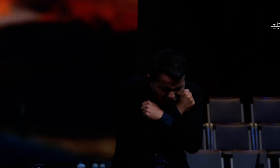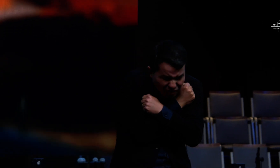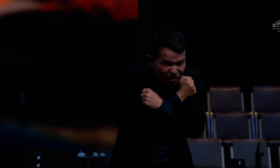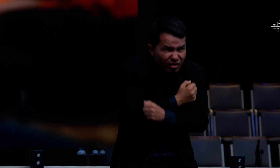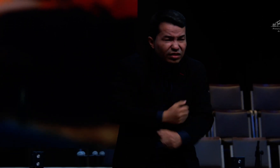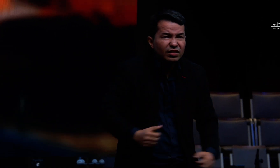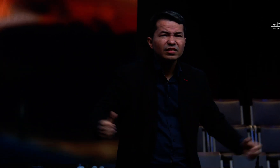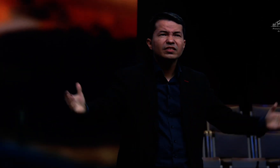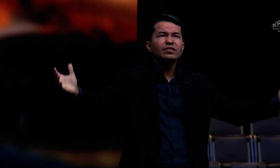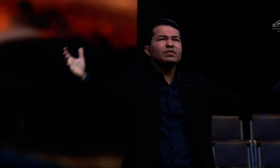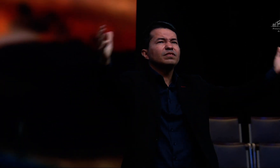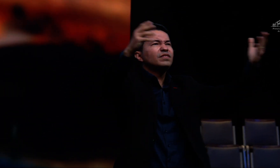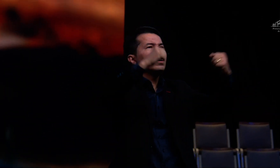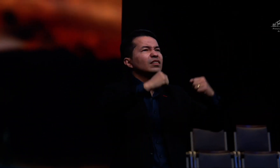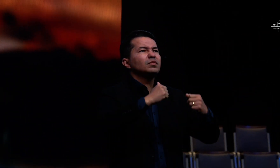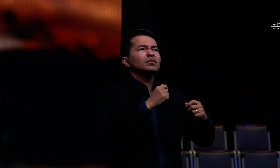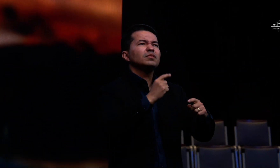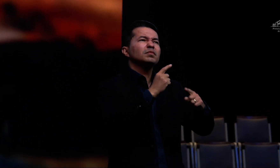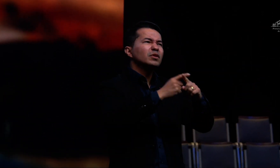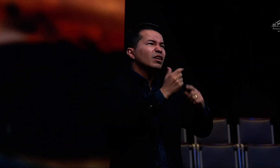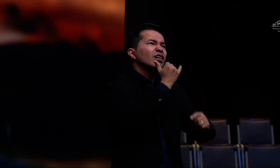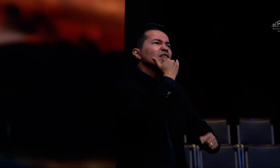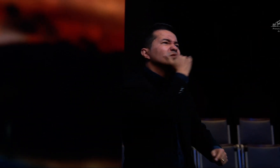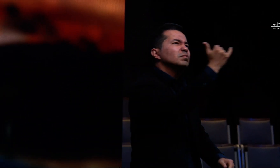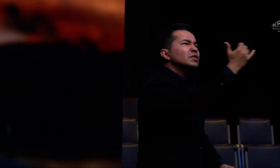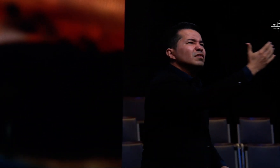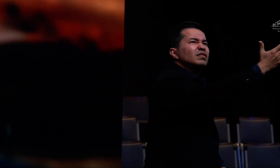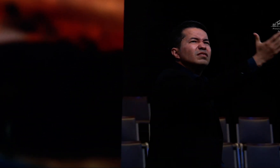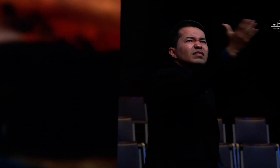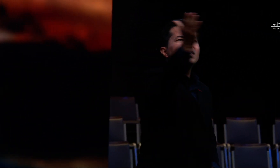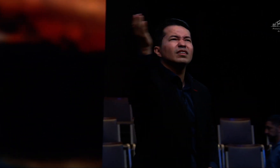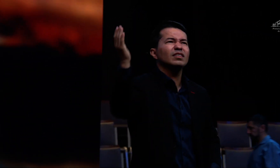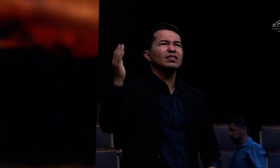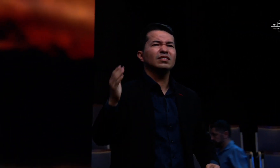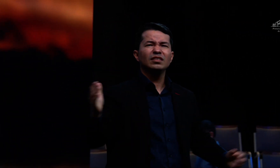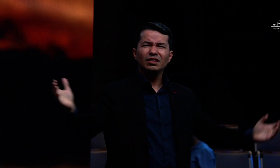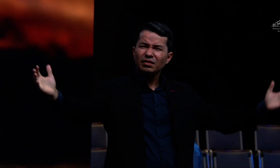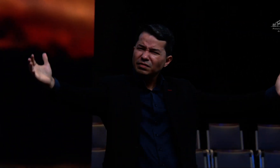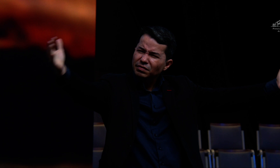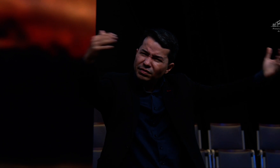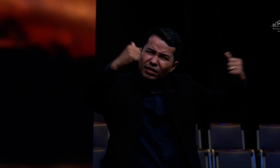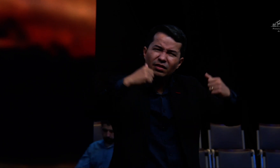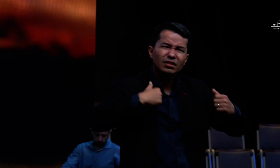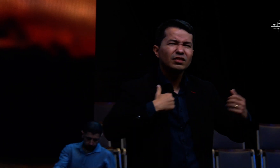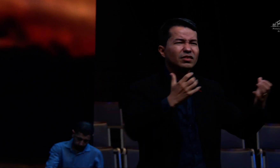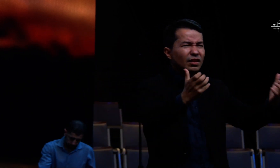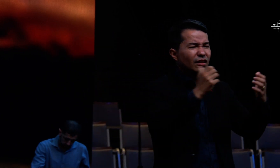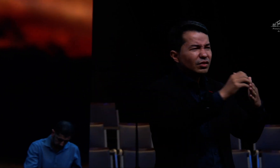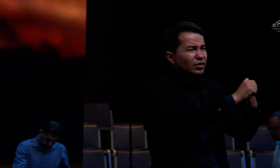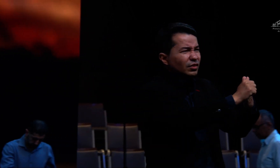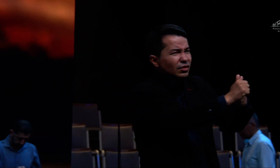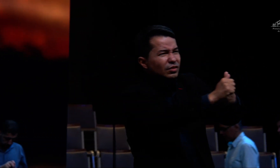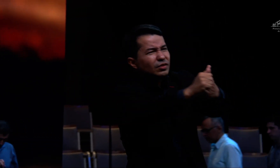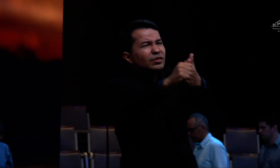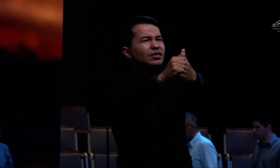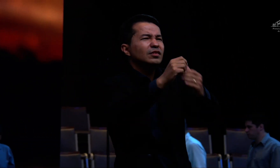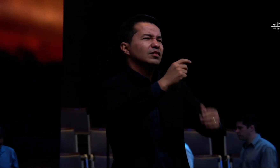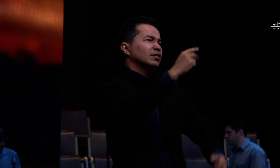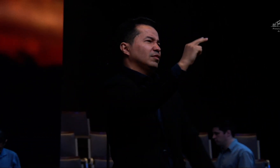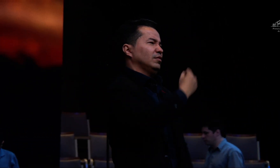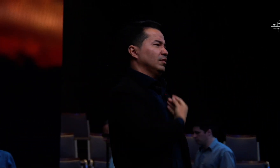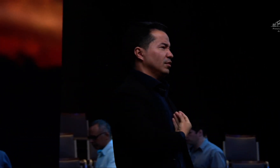quero te acolher. Venha porque eu quero te perdoar. Venha porque eu